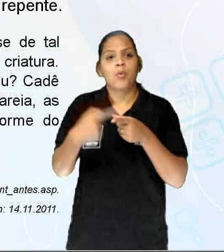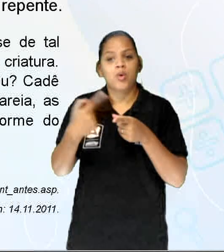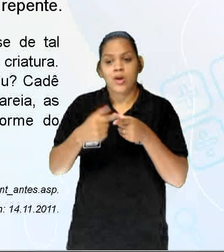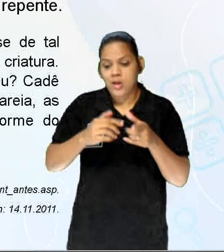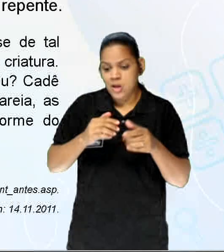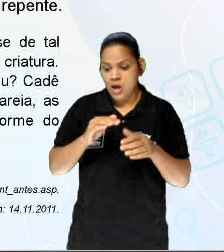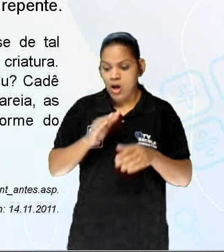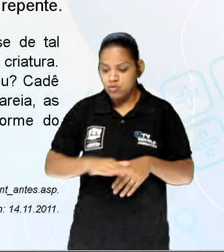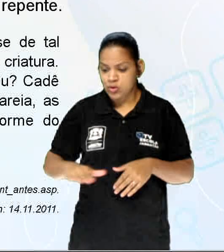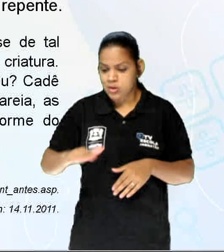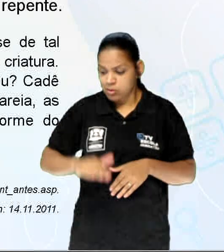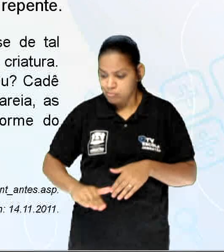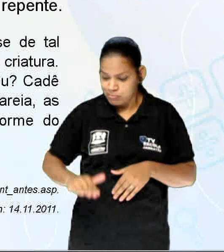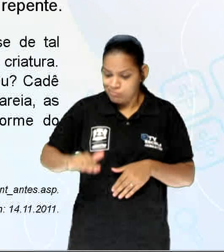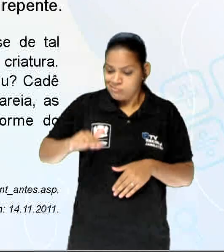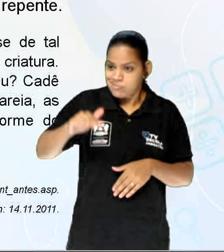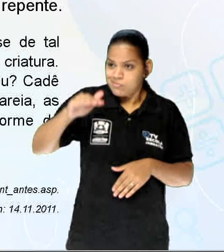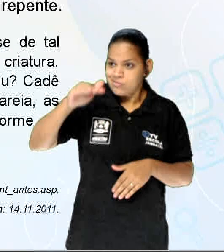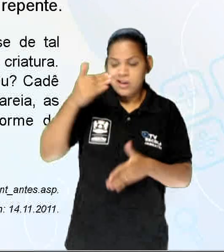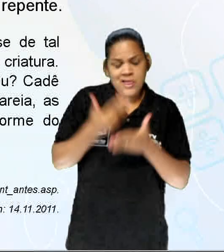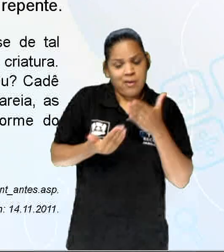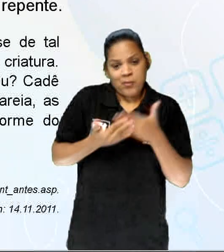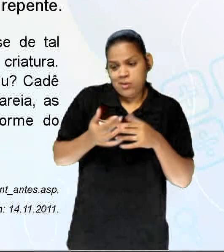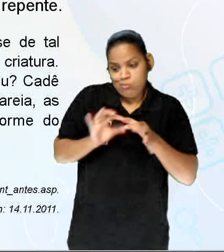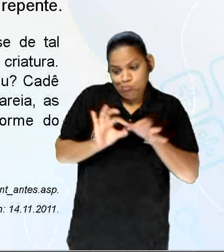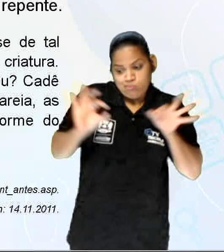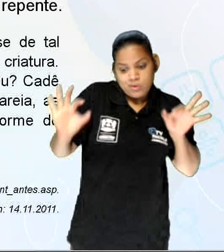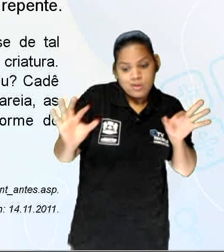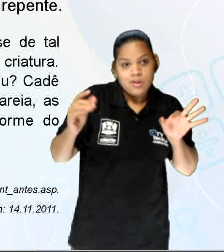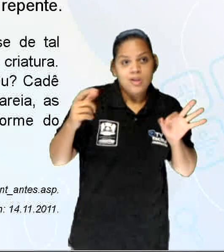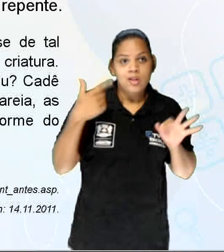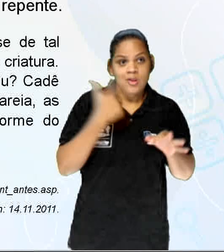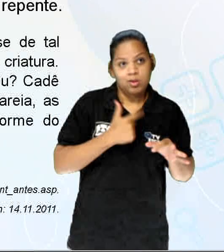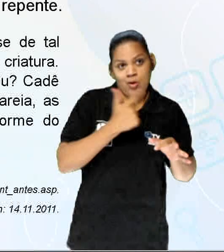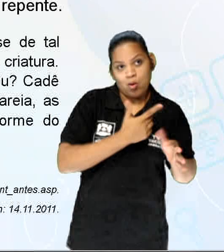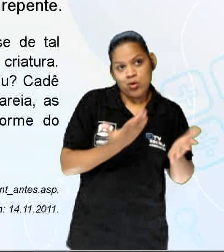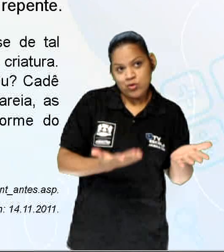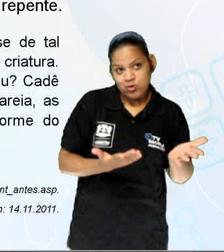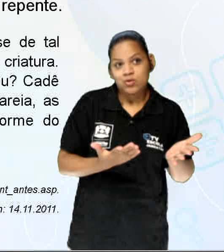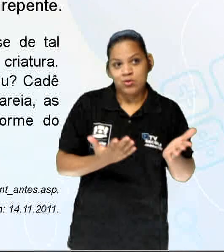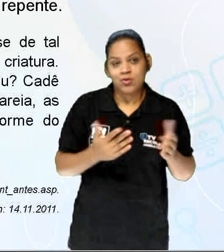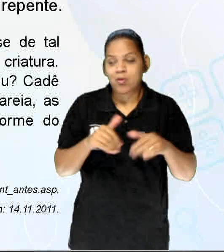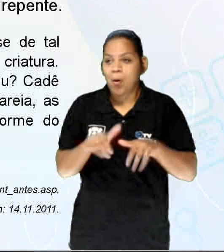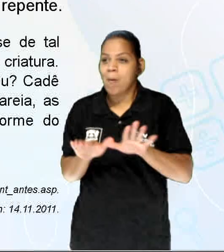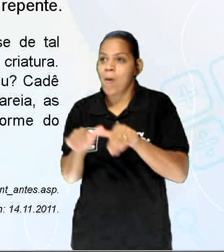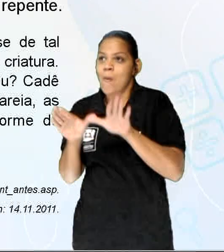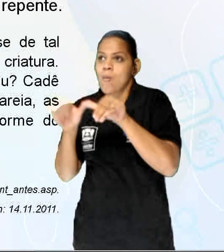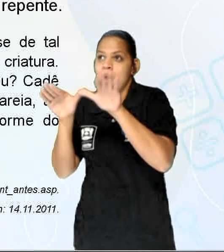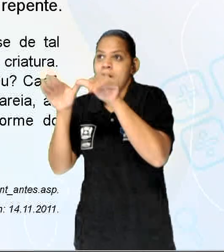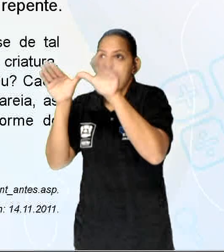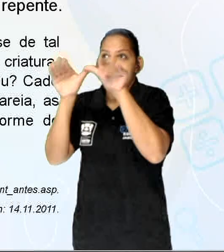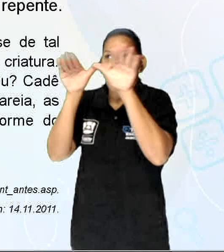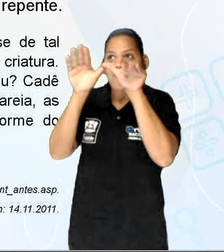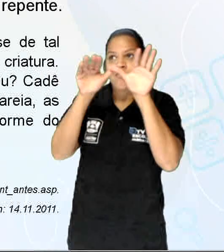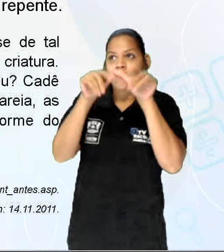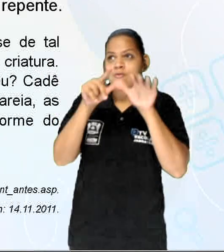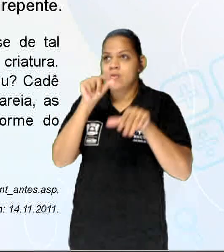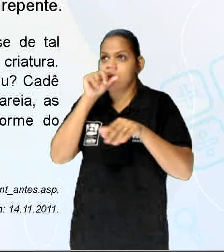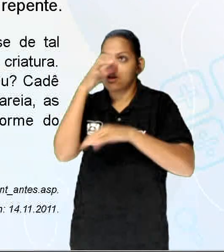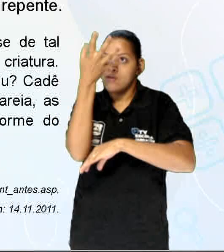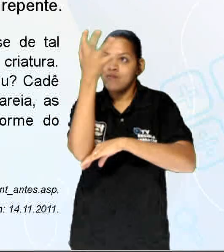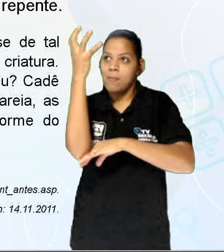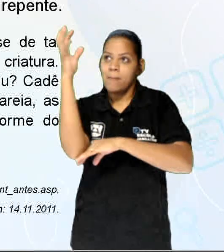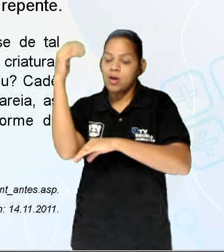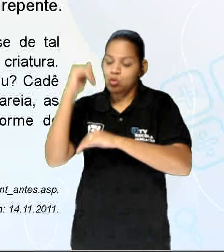crescem, independentes de nós, como árvores tagarelas e pássaros estabanados. Elas